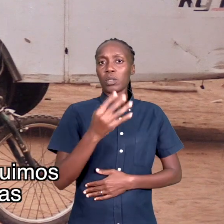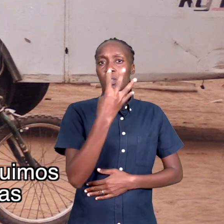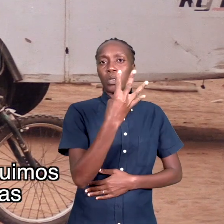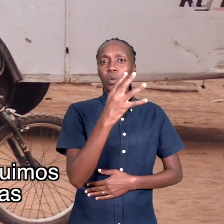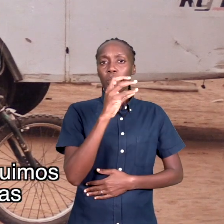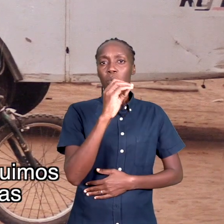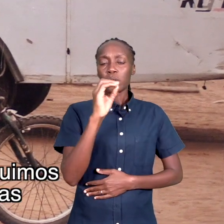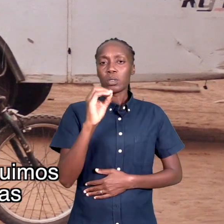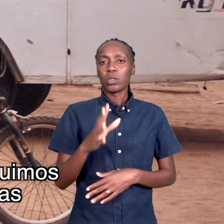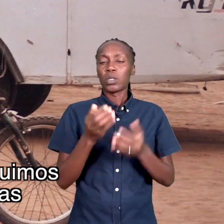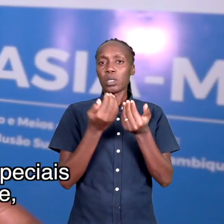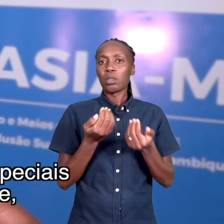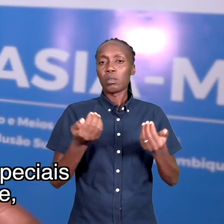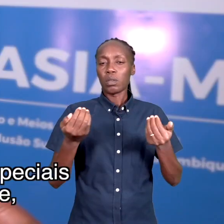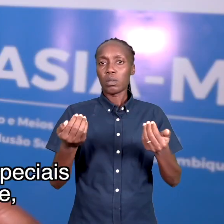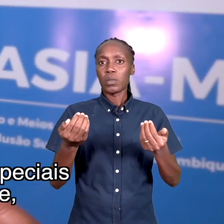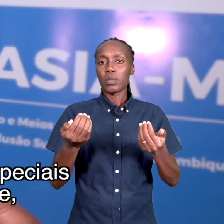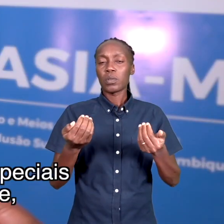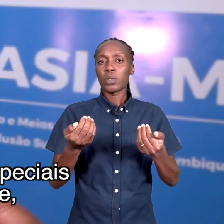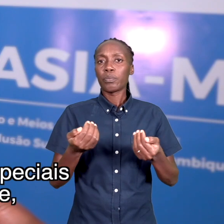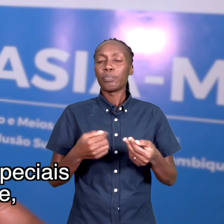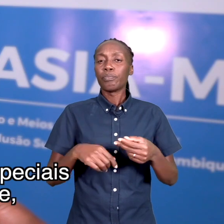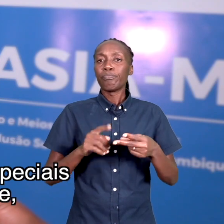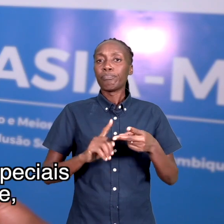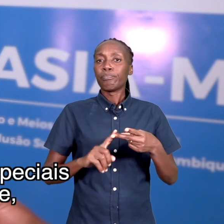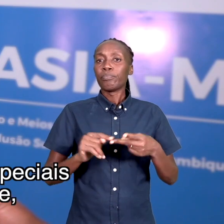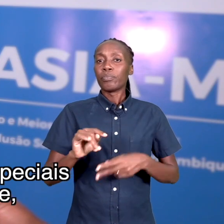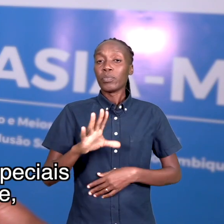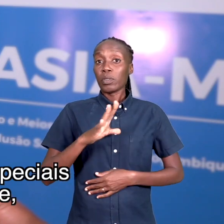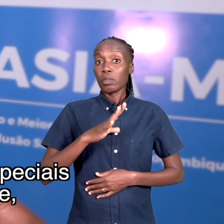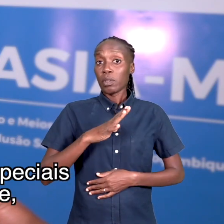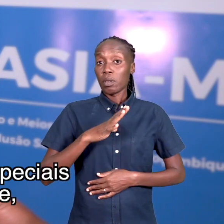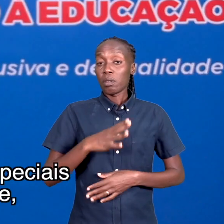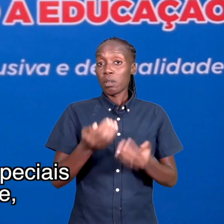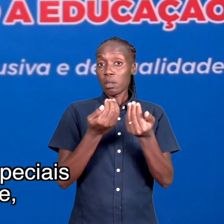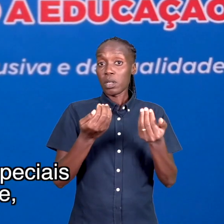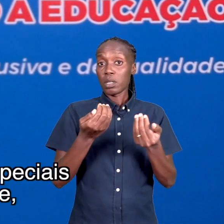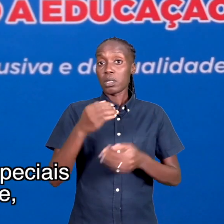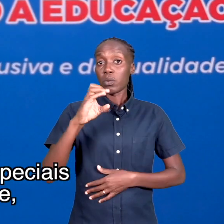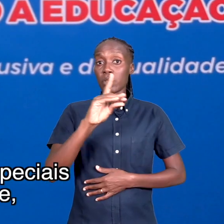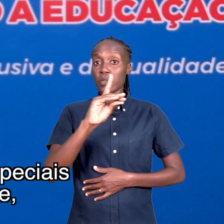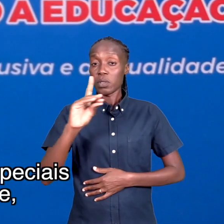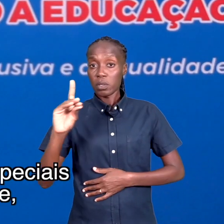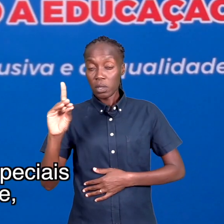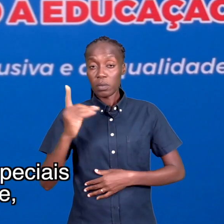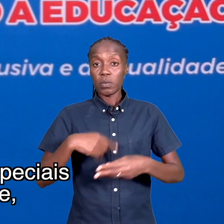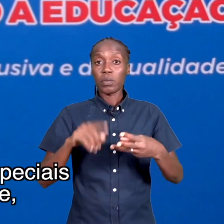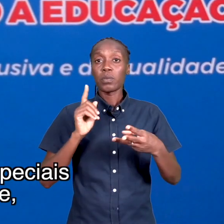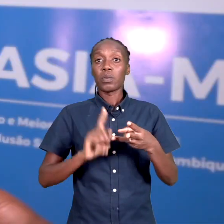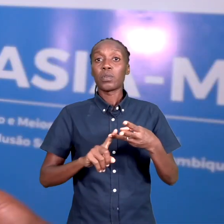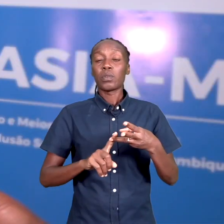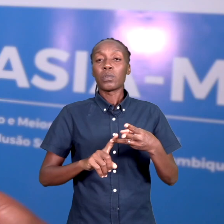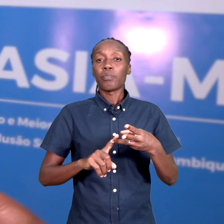de 400 crianças com necessidades educativas especiais, de crianças com deficiência.